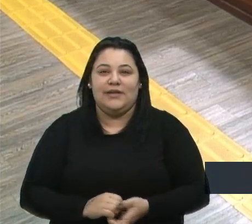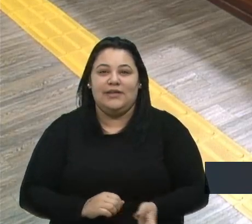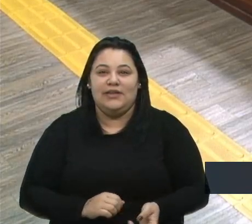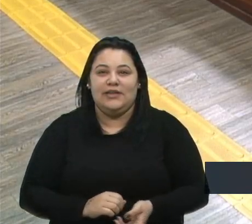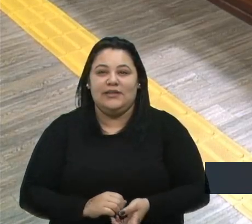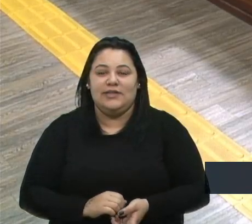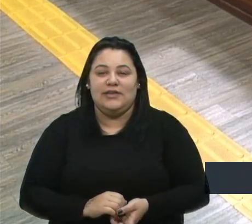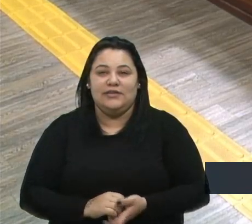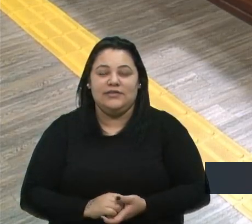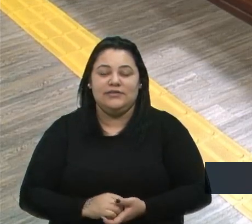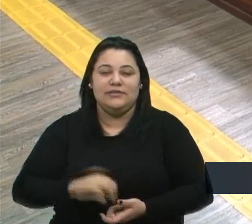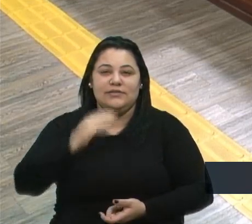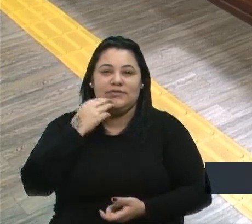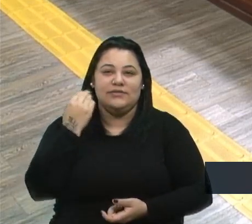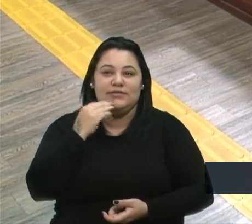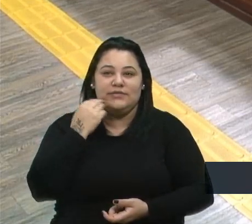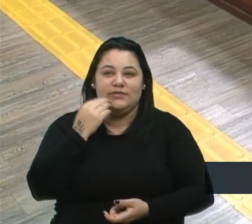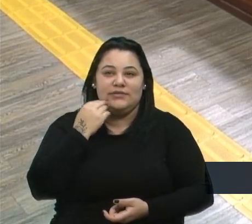Marisol, com a palavra.